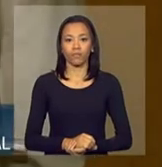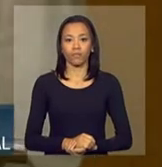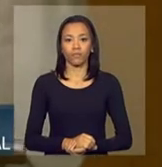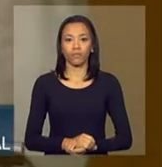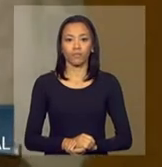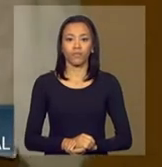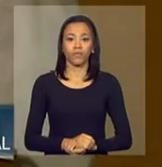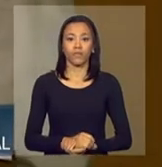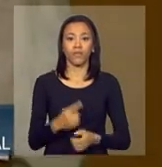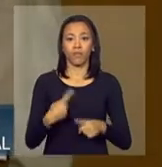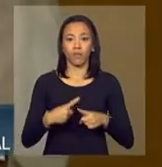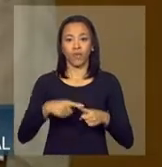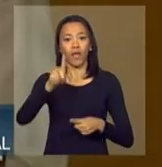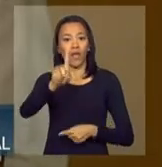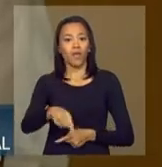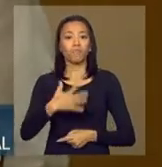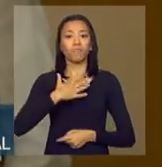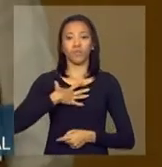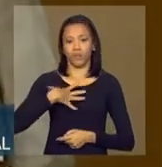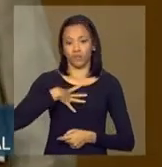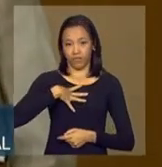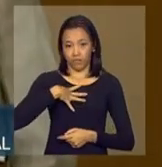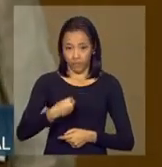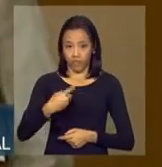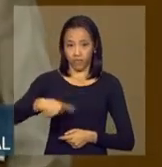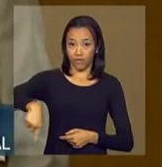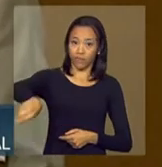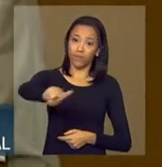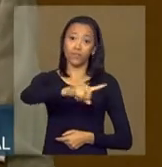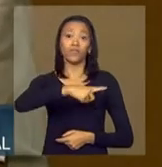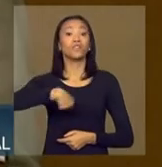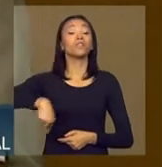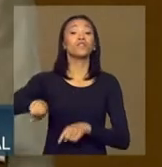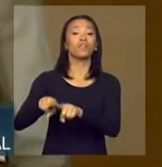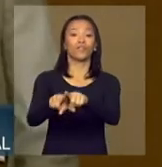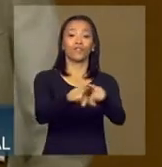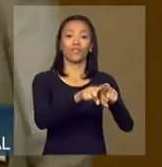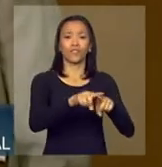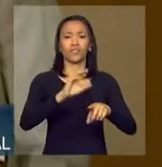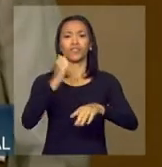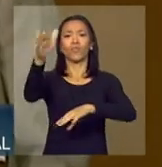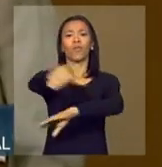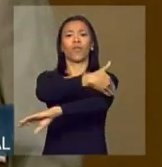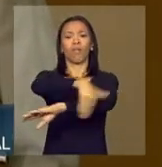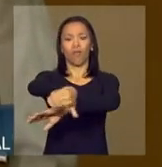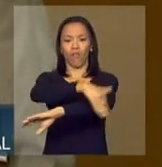É que são minhas filhas e as nossas filhas e filhos que estão na rua.